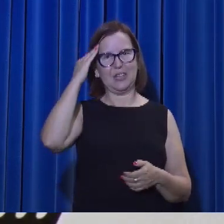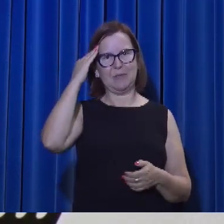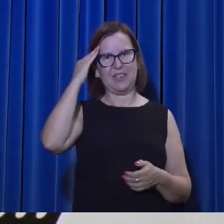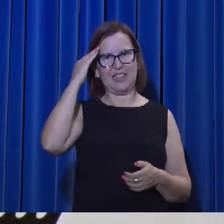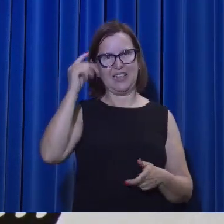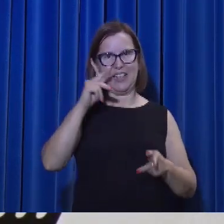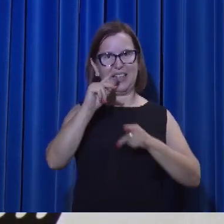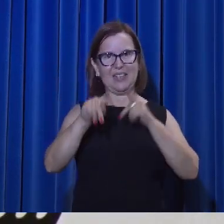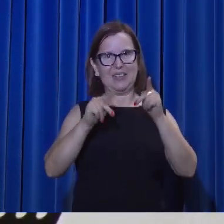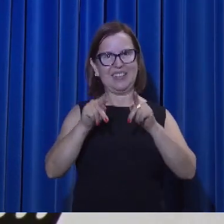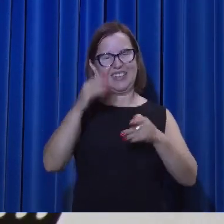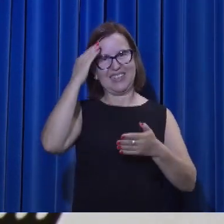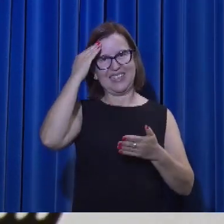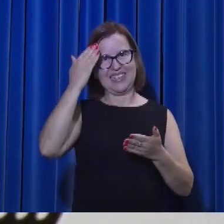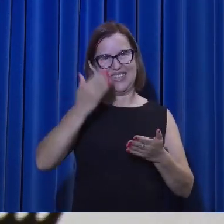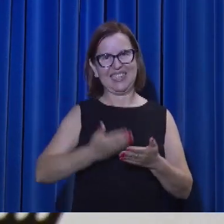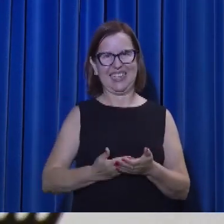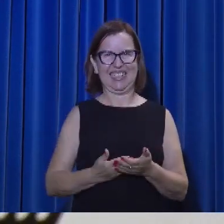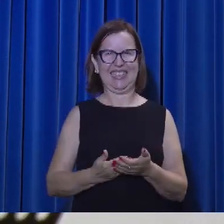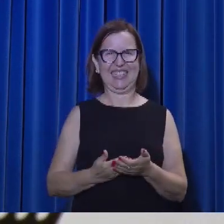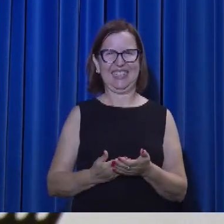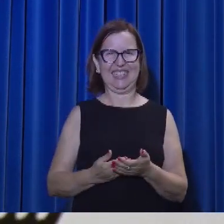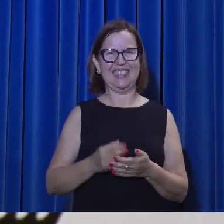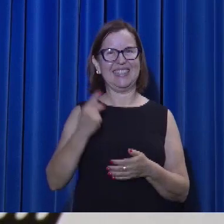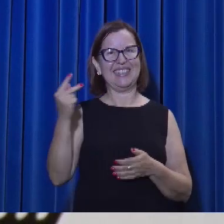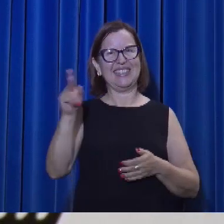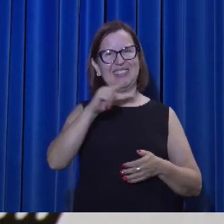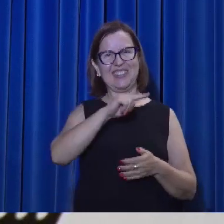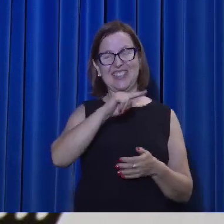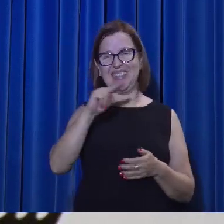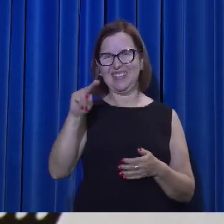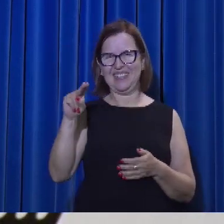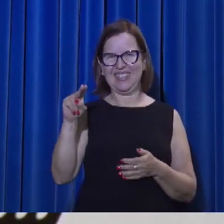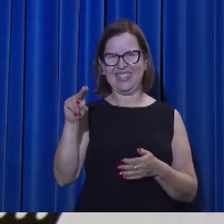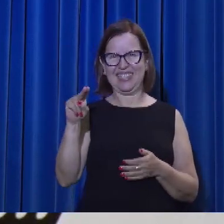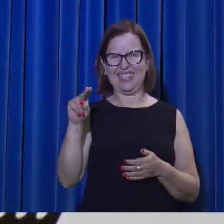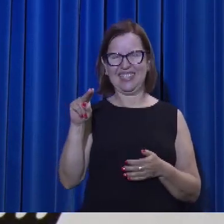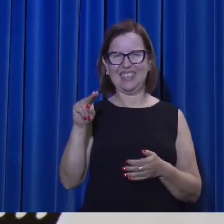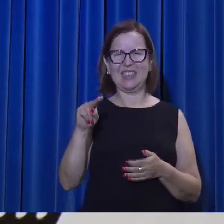que creem no seu nome.